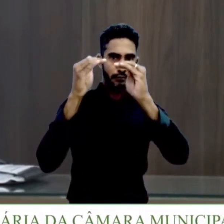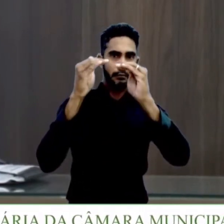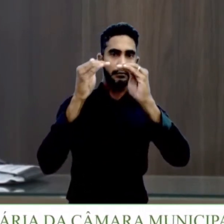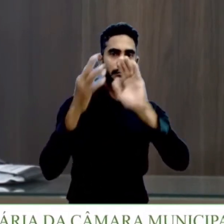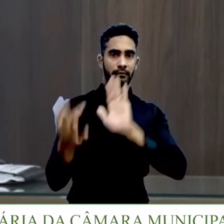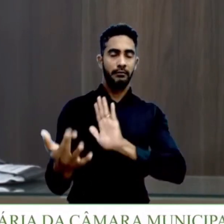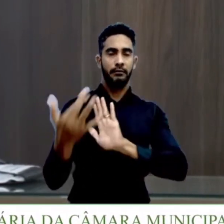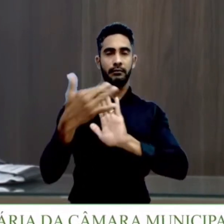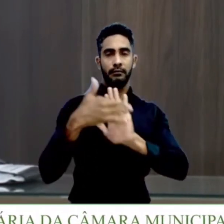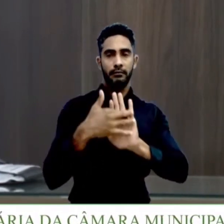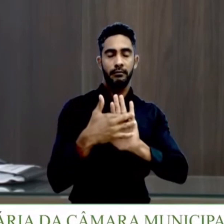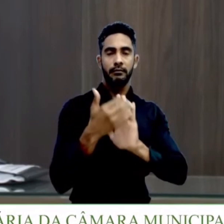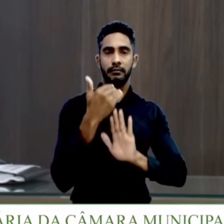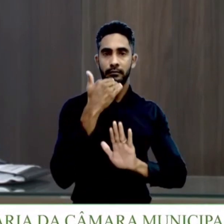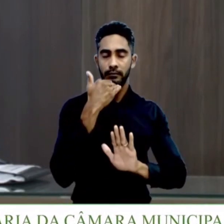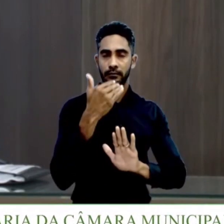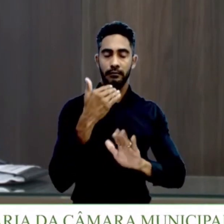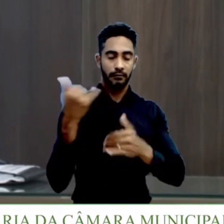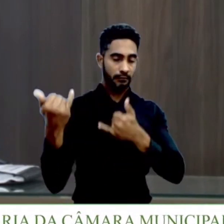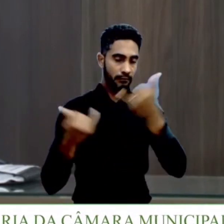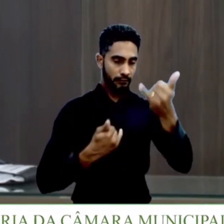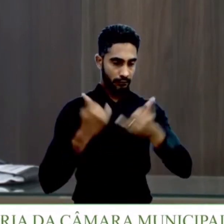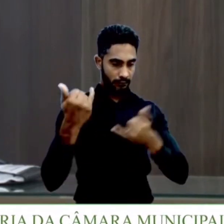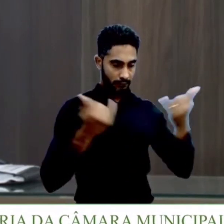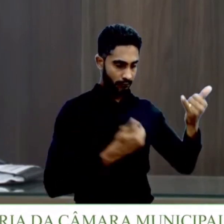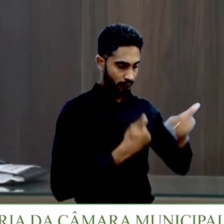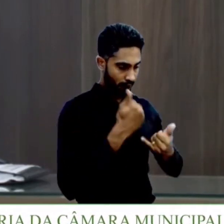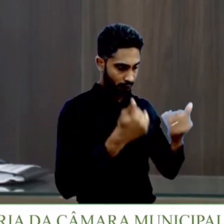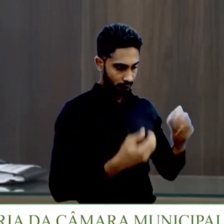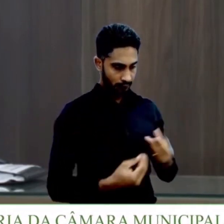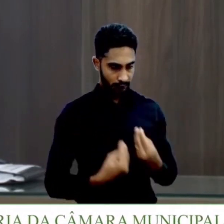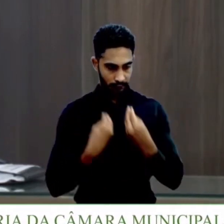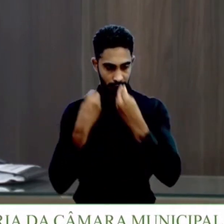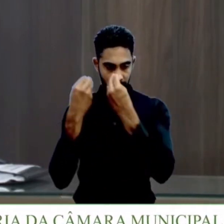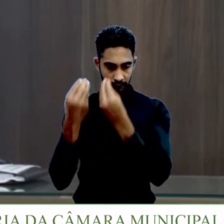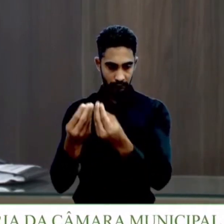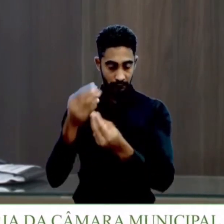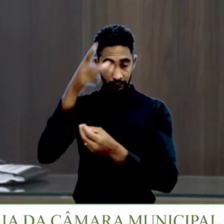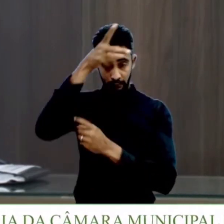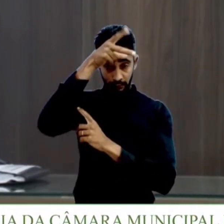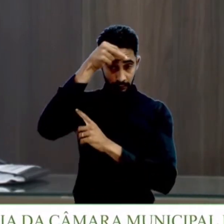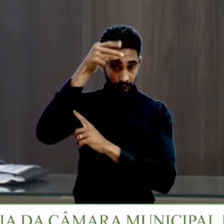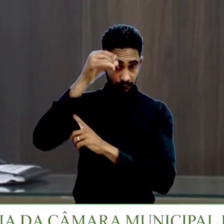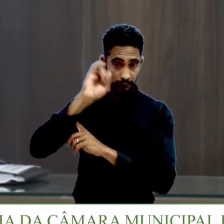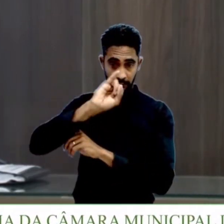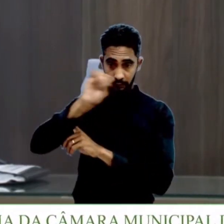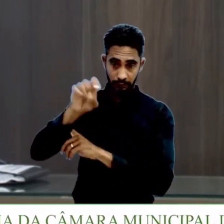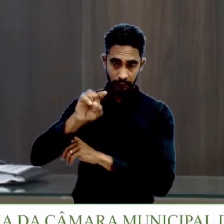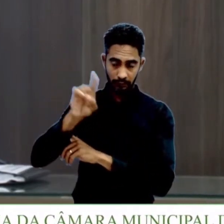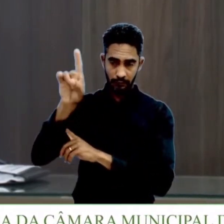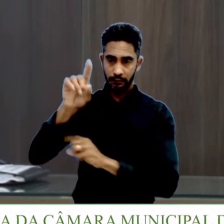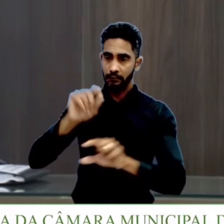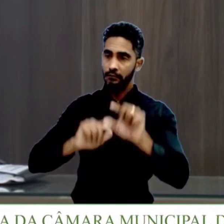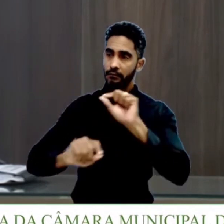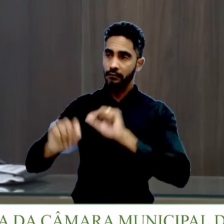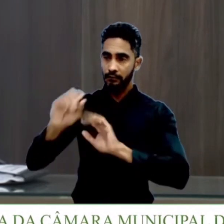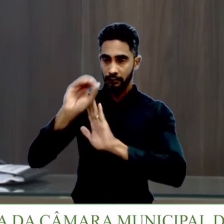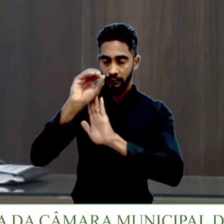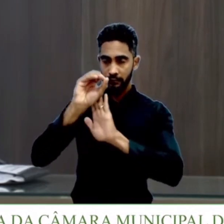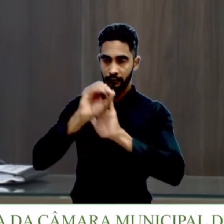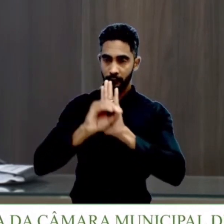forma regimental, solicitar que, após a tramitação, seja encaminhado ao senhor prefeito José Aparecido Mendes Santos o